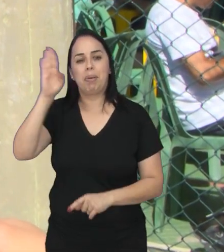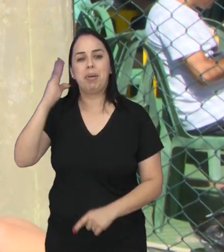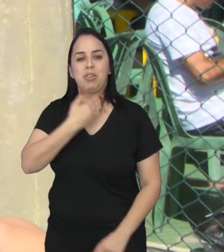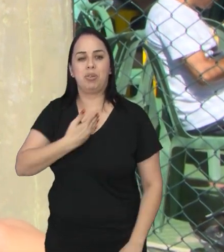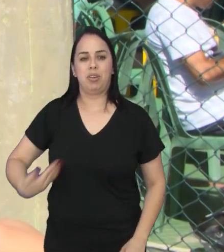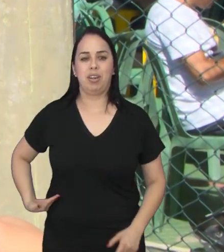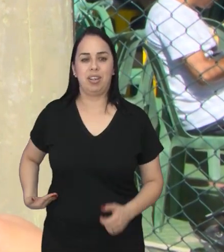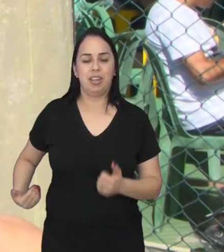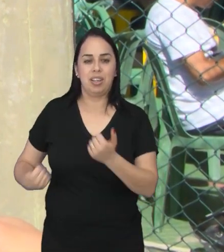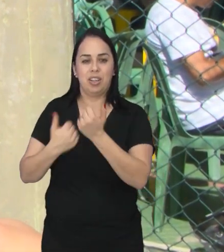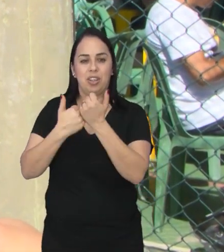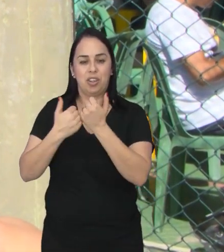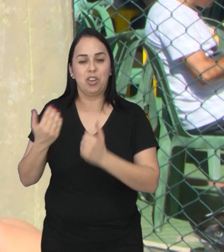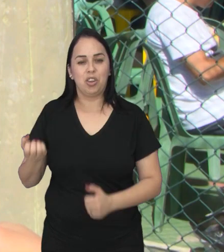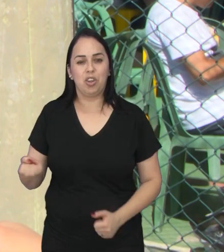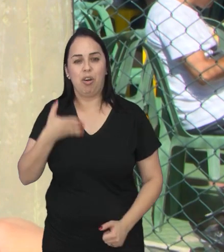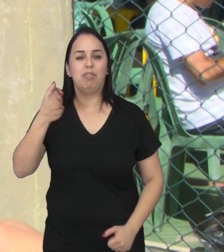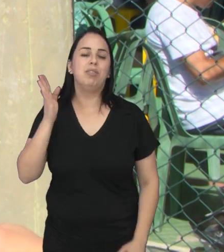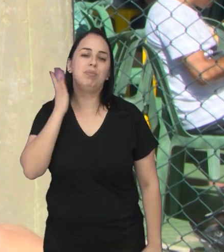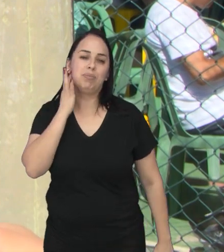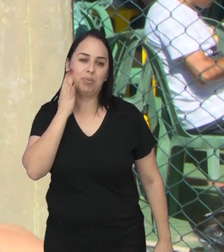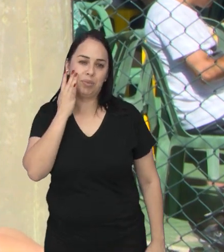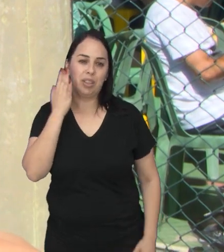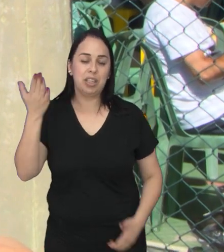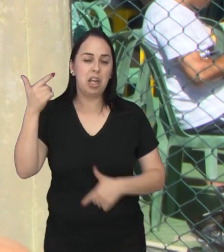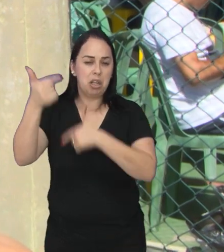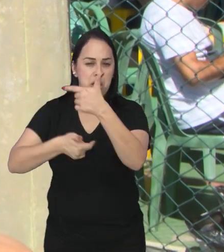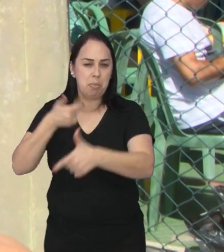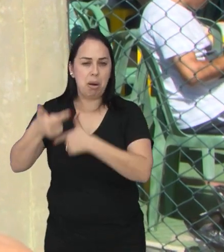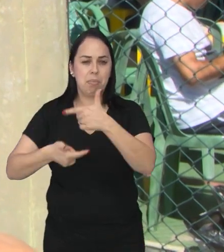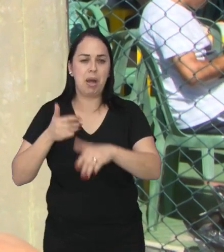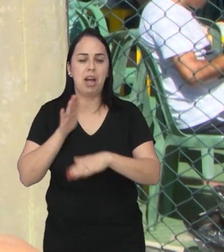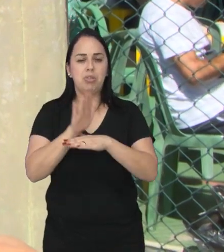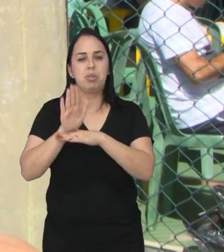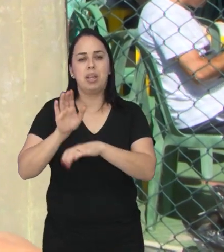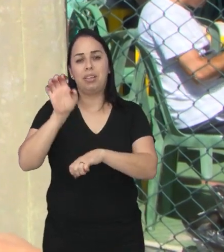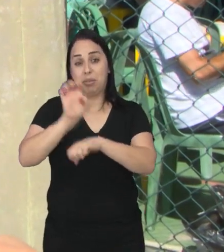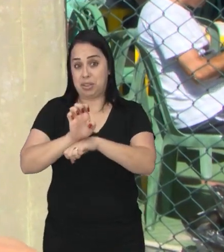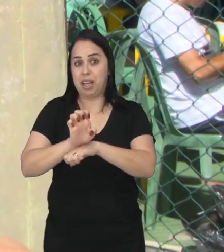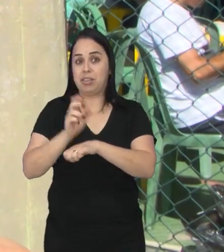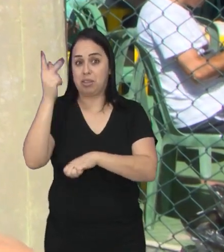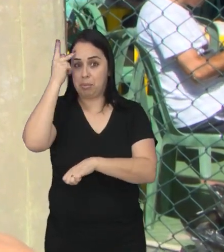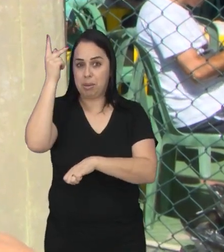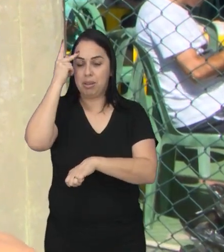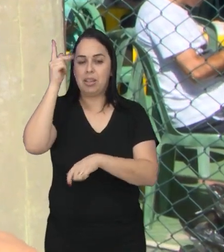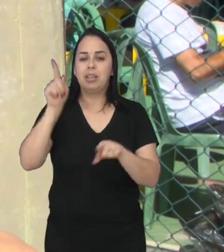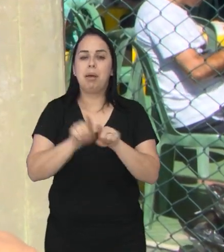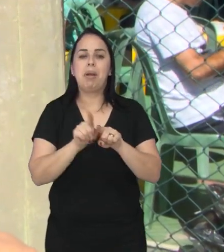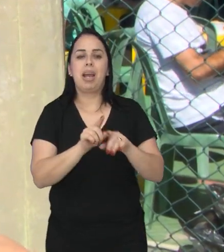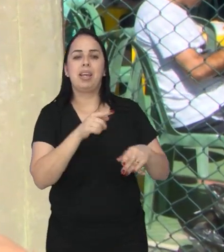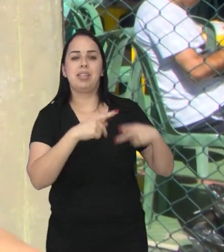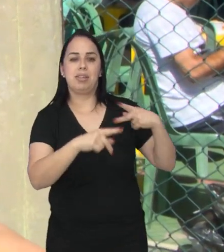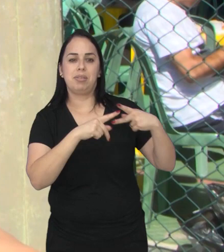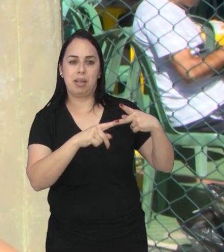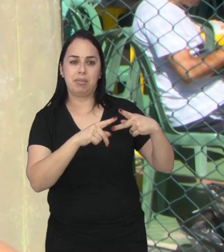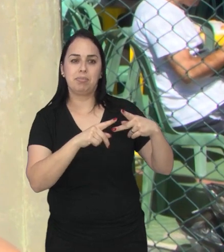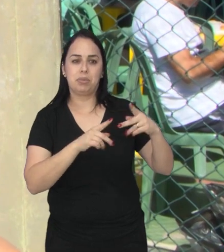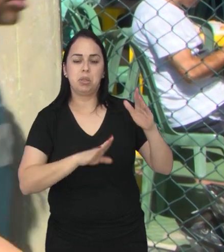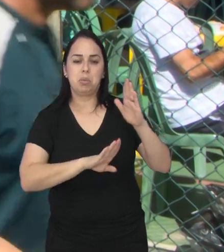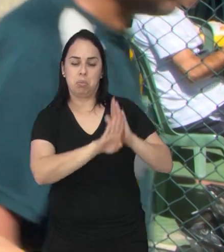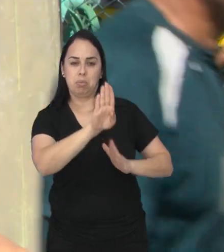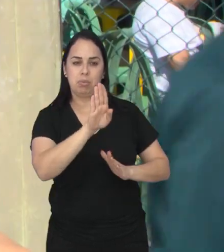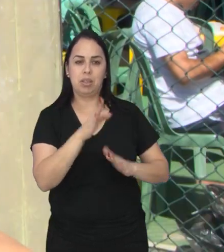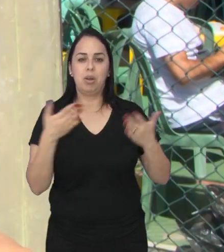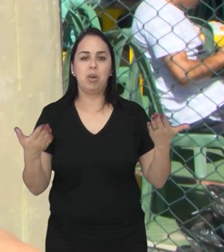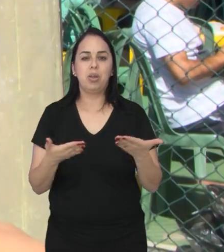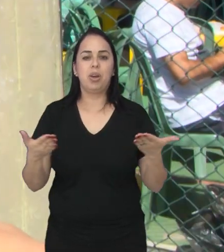o novo governador do Estado de São Paulo governador de Assis Que Tem trabalhado muito aqui no estado também São José dos Campos para melhorar a geração de emprego e